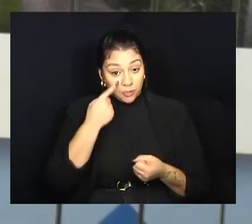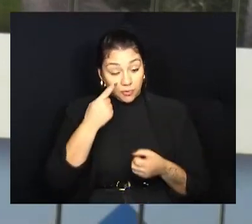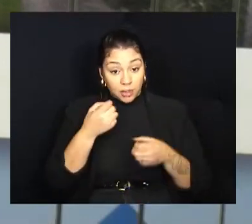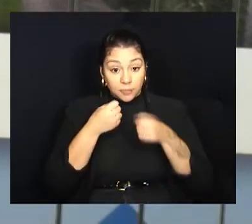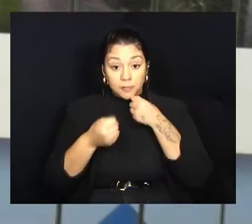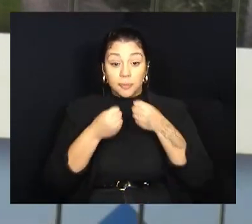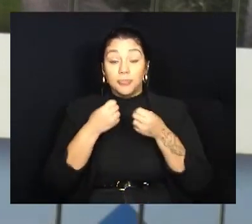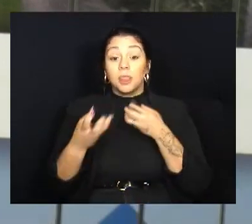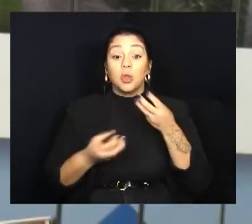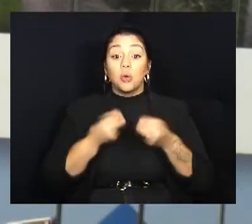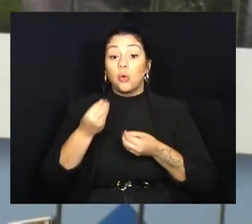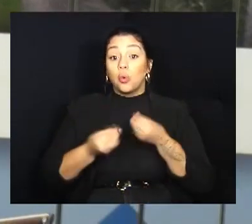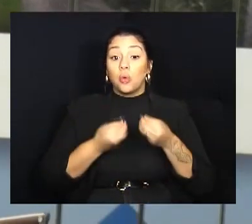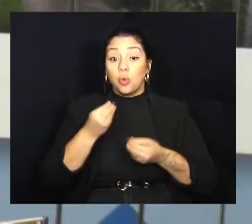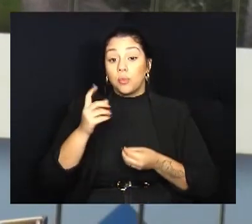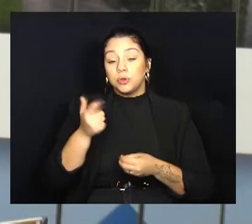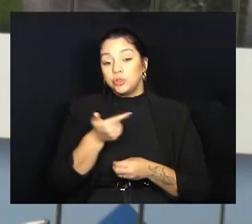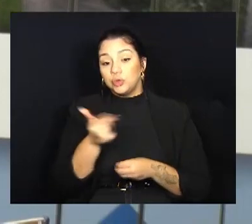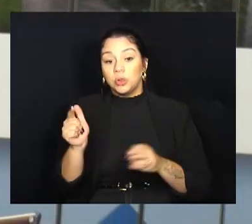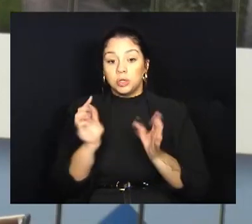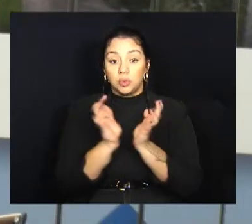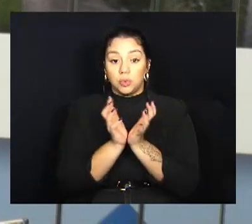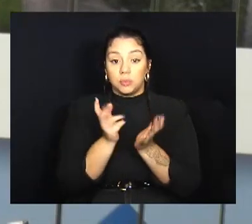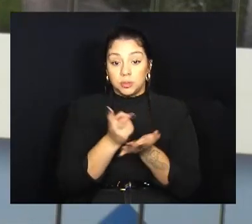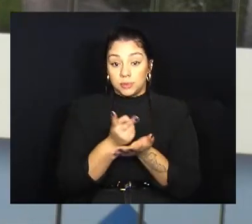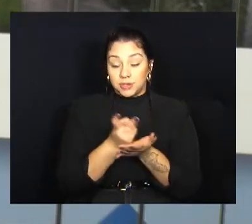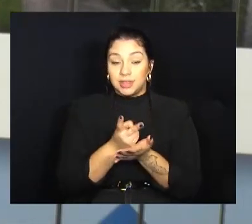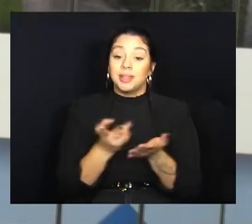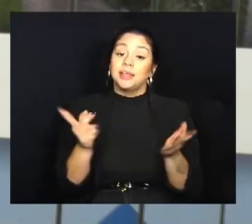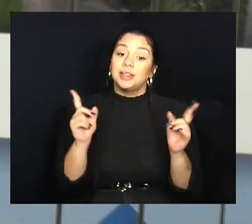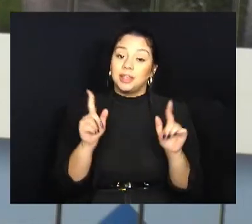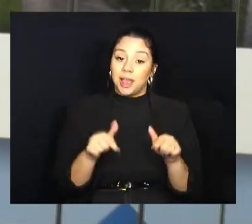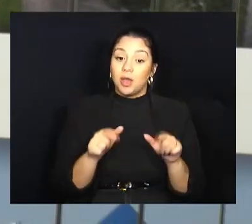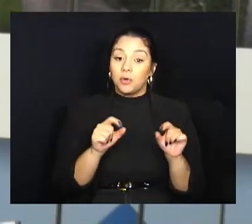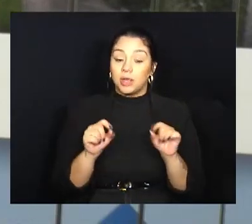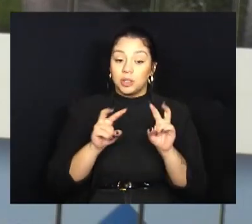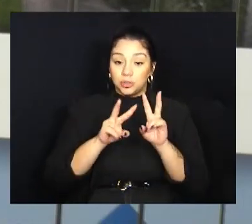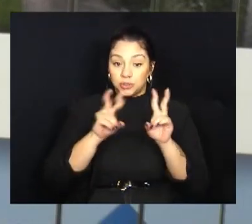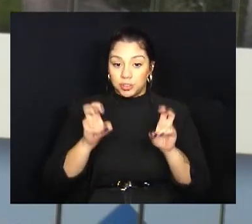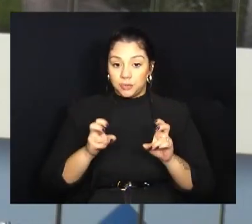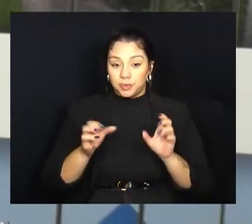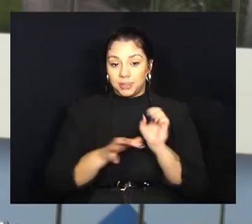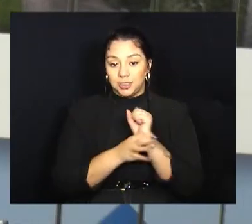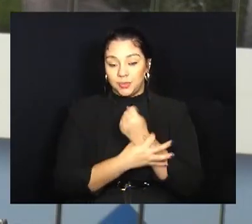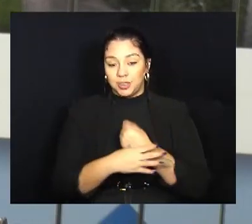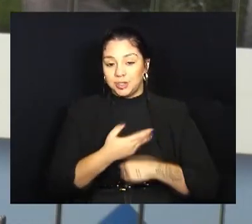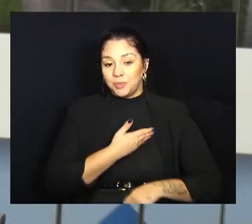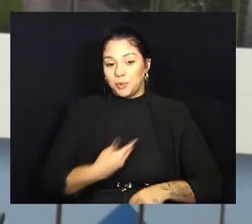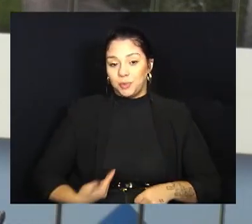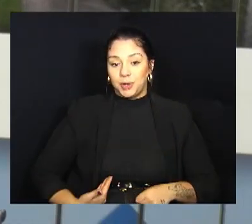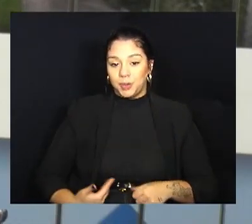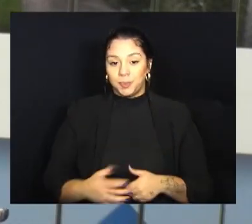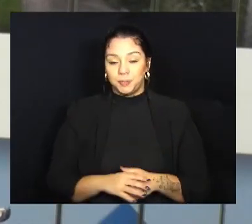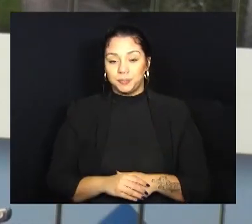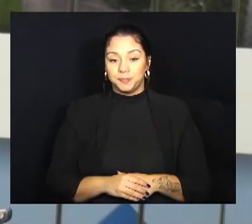de como foi o trabalho de uma outra comissão permanente, desta vez a de Assuntos de Segurança Pública.